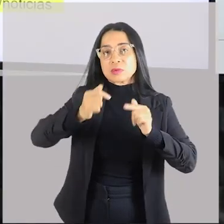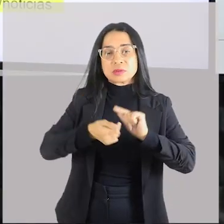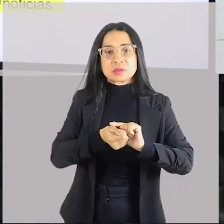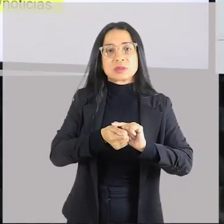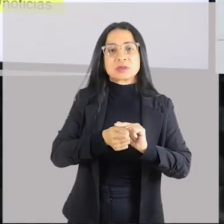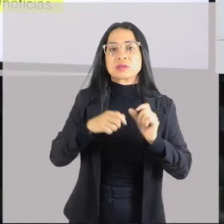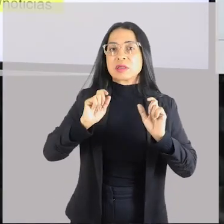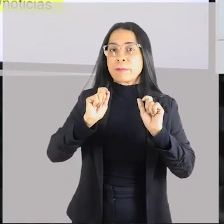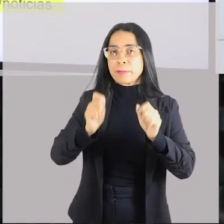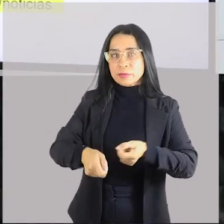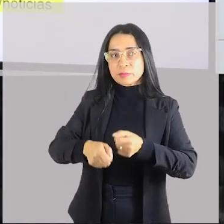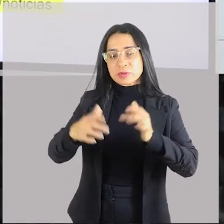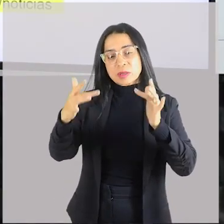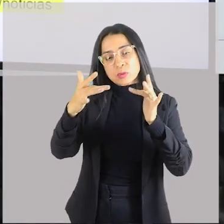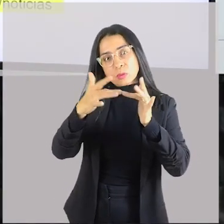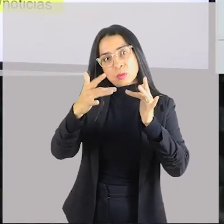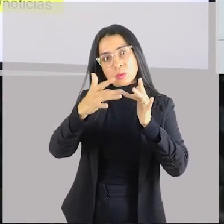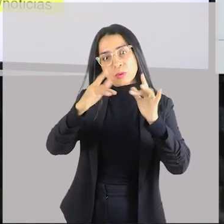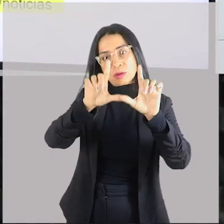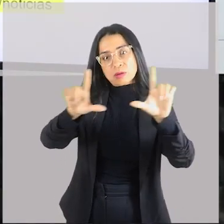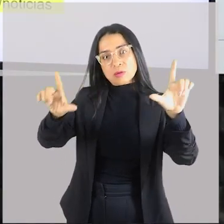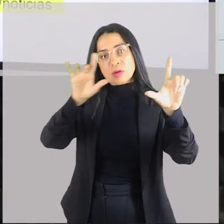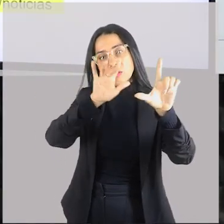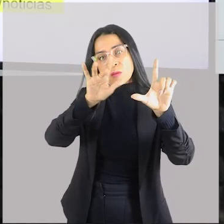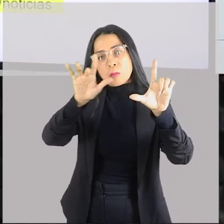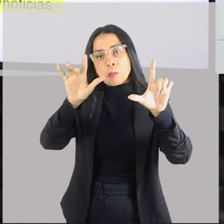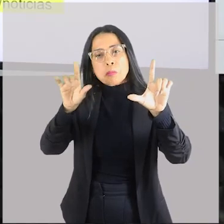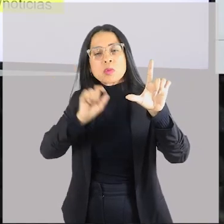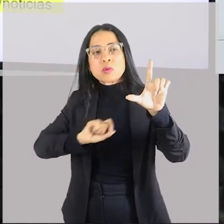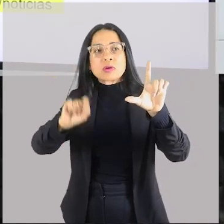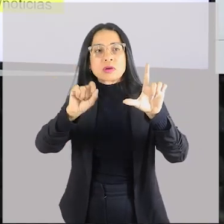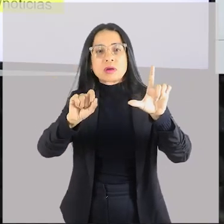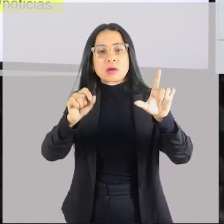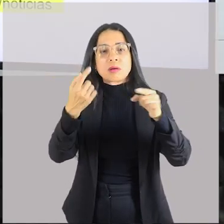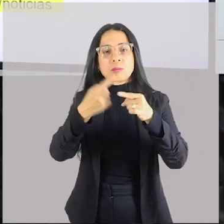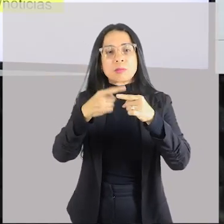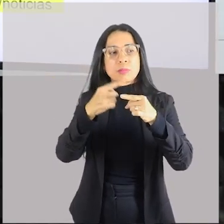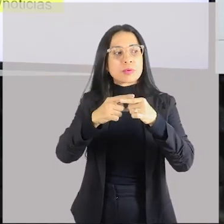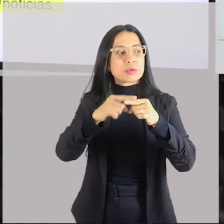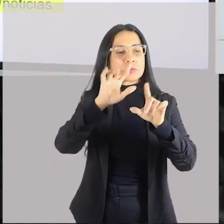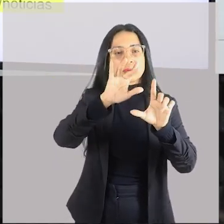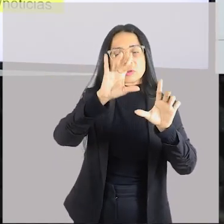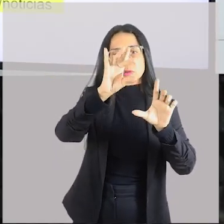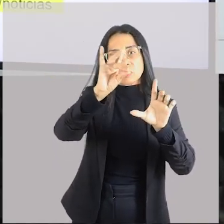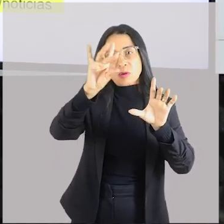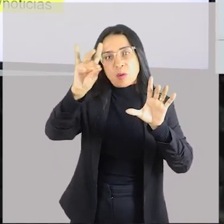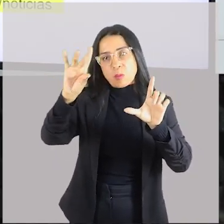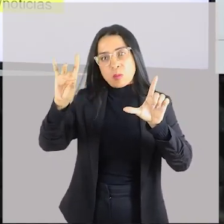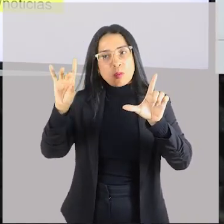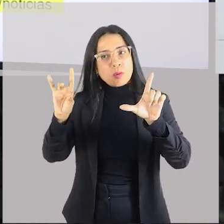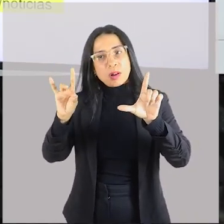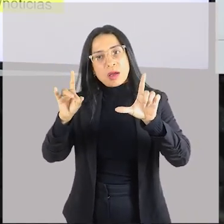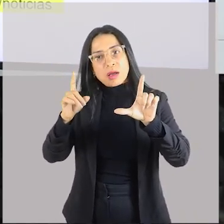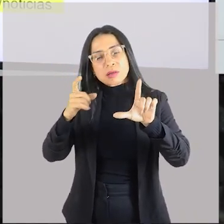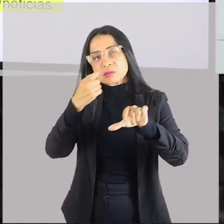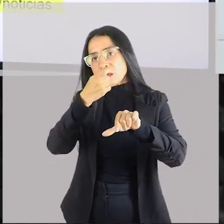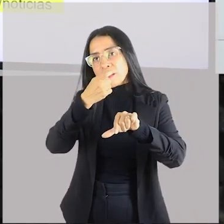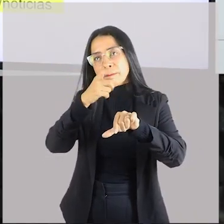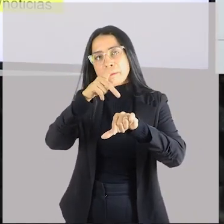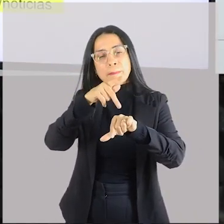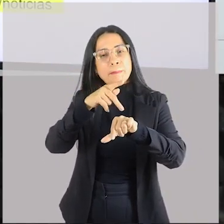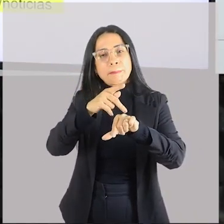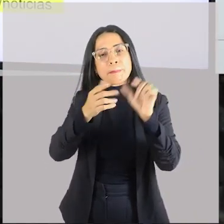para vocês entenderem então aqui eu posso fazer isso aqui ó por quê Porque no quadro são colados pedaços de madeira de pedra de